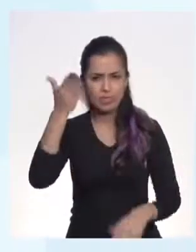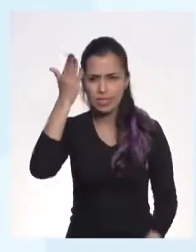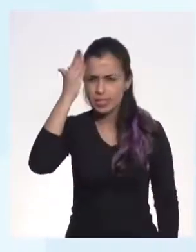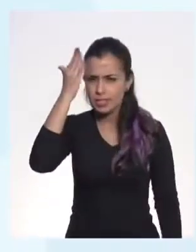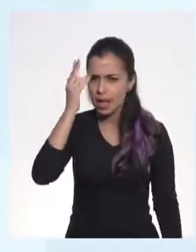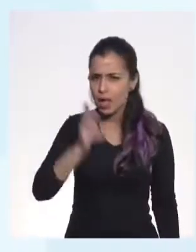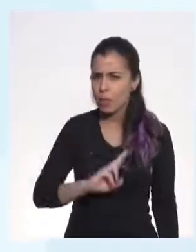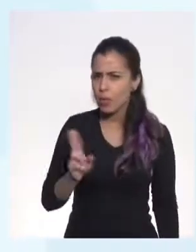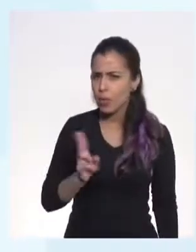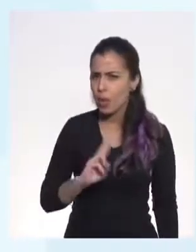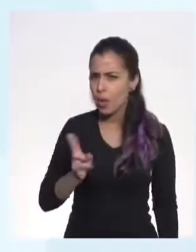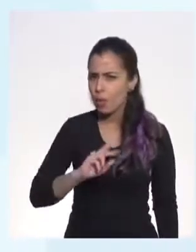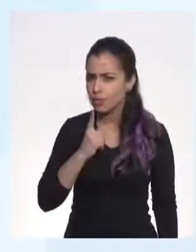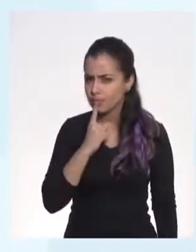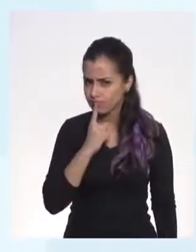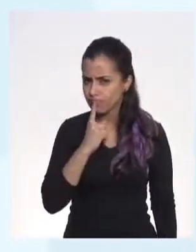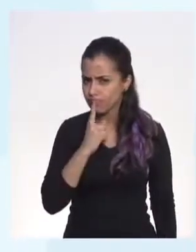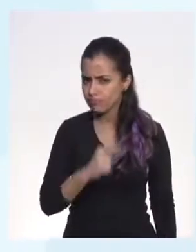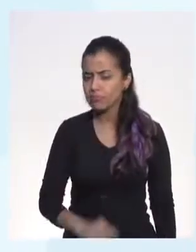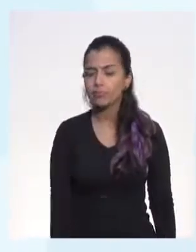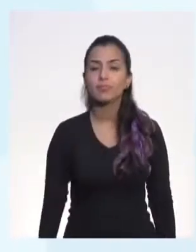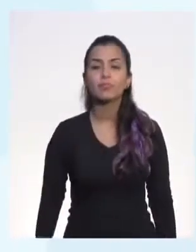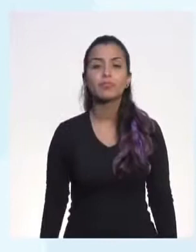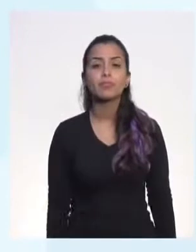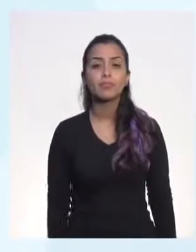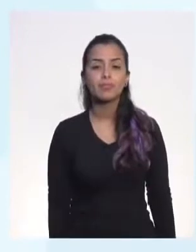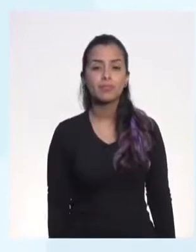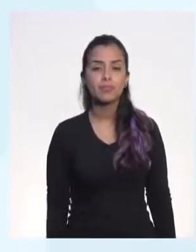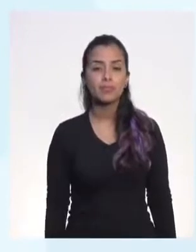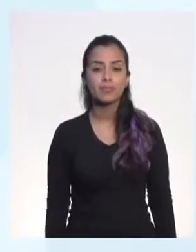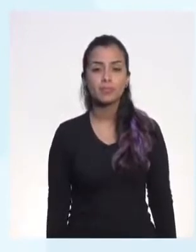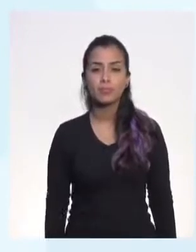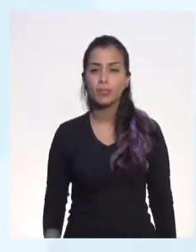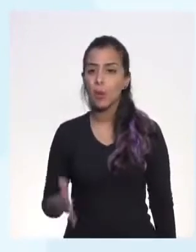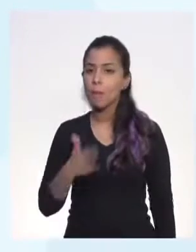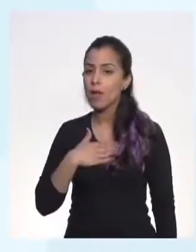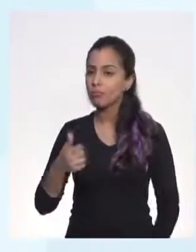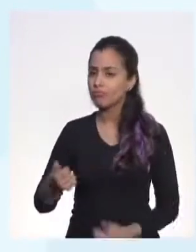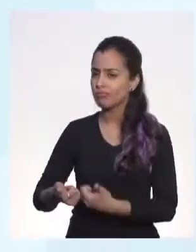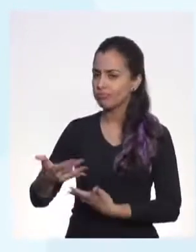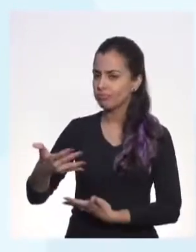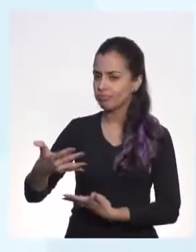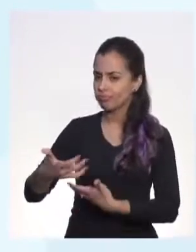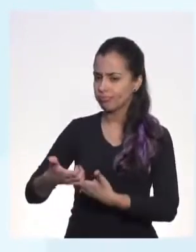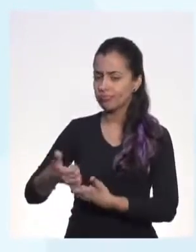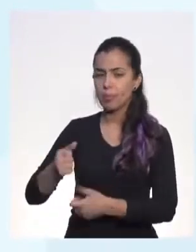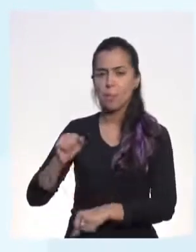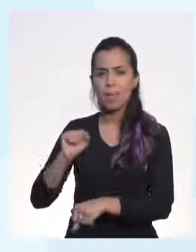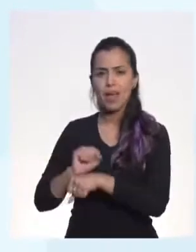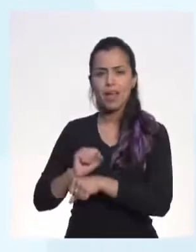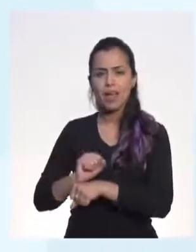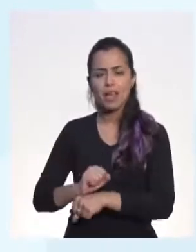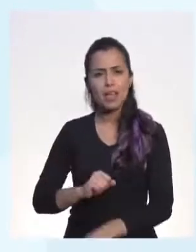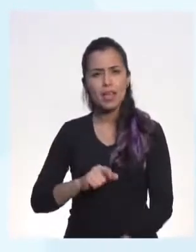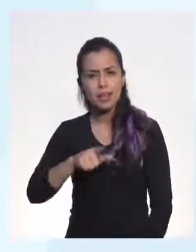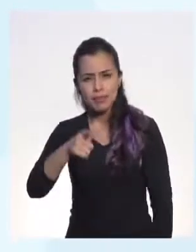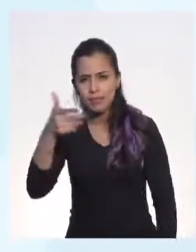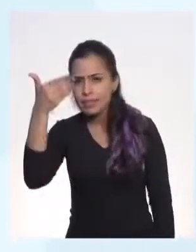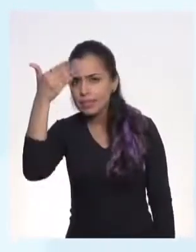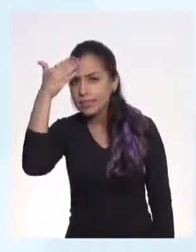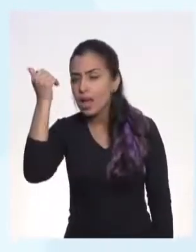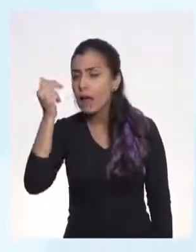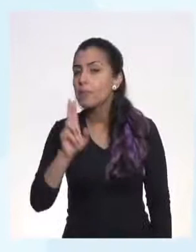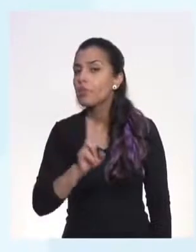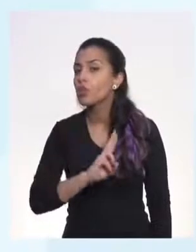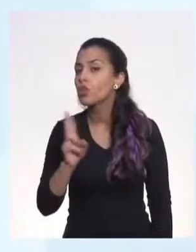dessa figura e galera bora lá ai ai eu tá vou ver se você consegue ar Oi Vitor inspira Você sabe qual é o